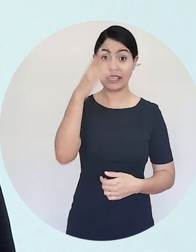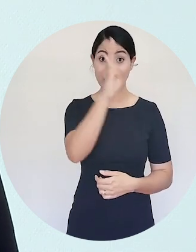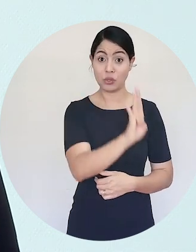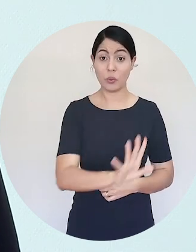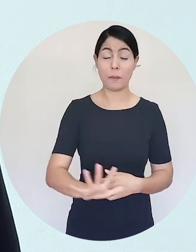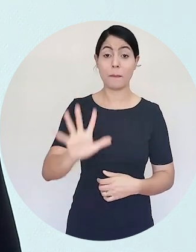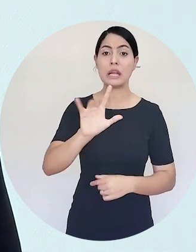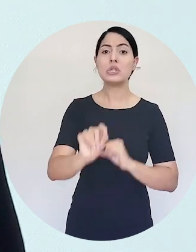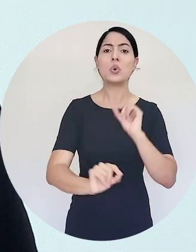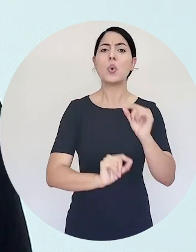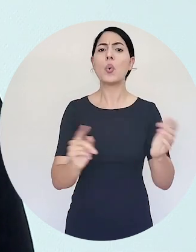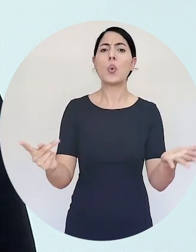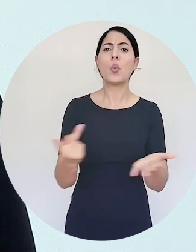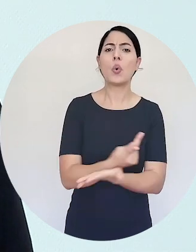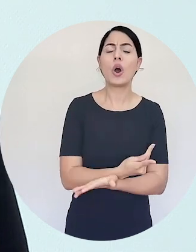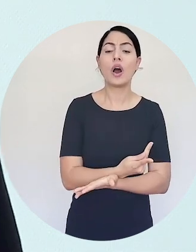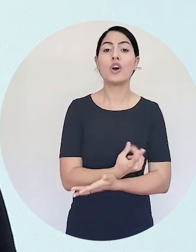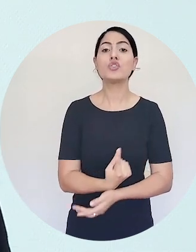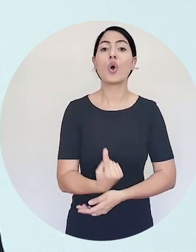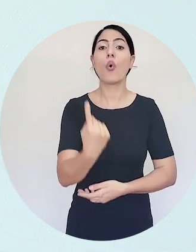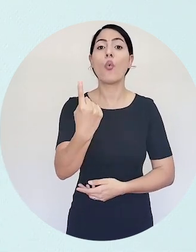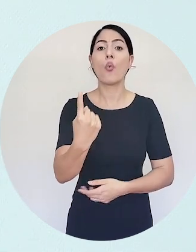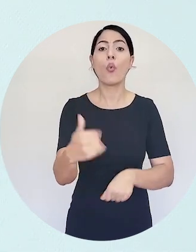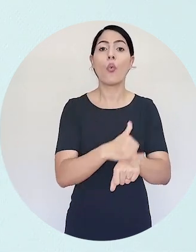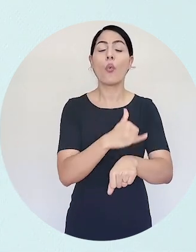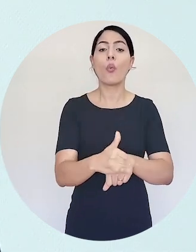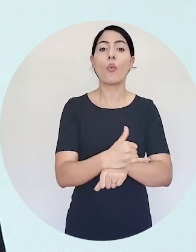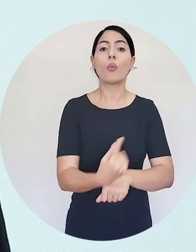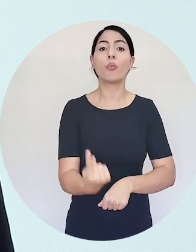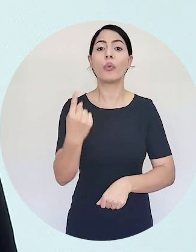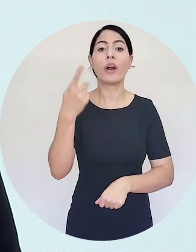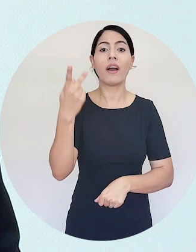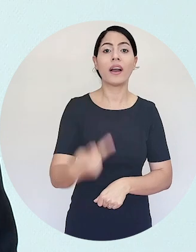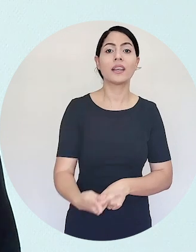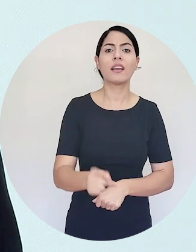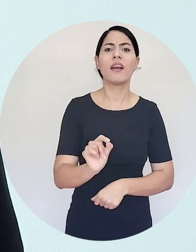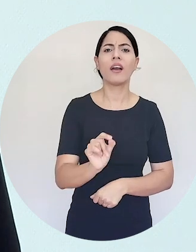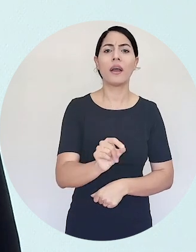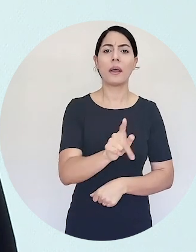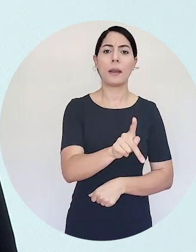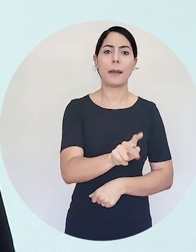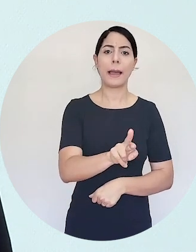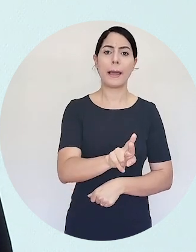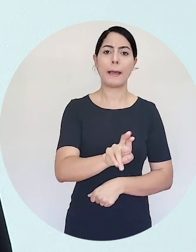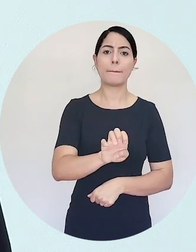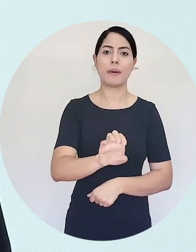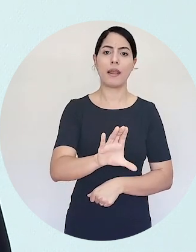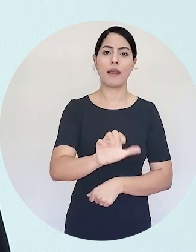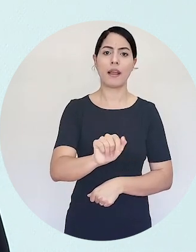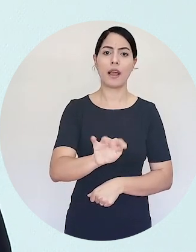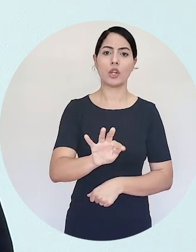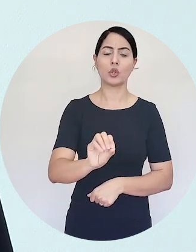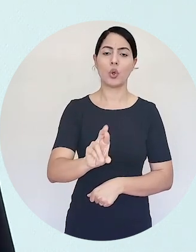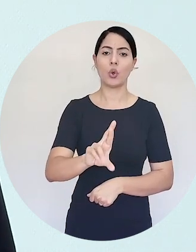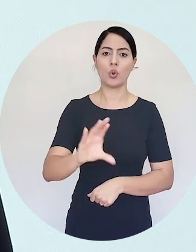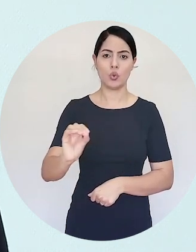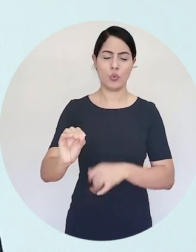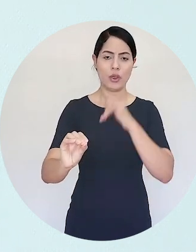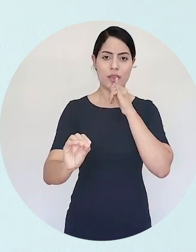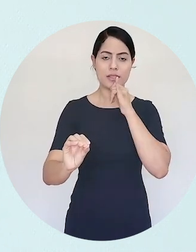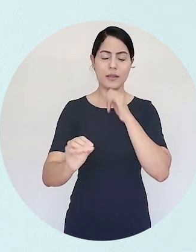dar nomes aos bois. No Brasil, existe um instrumento, um instituto que só existe aqui, que é medieval, que é o Instituto dos